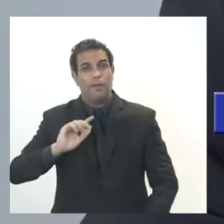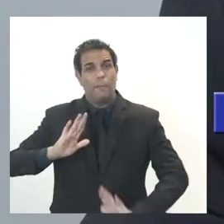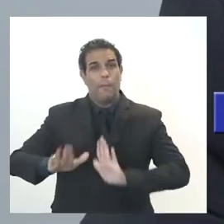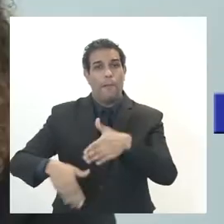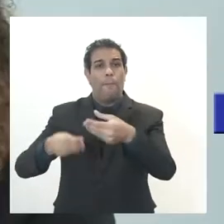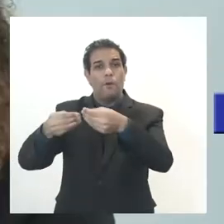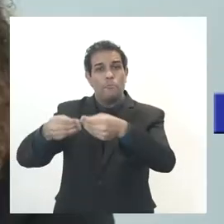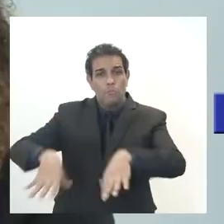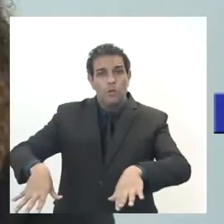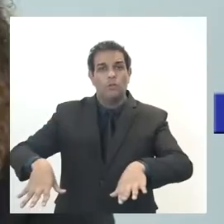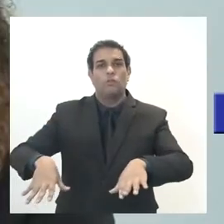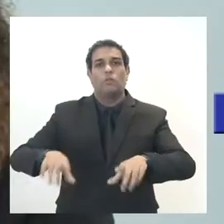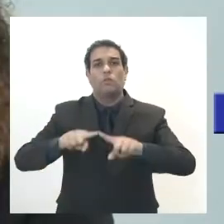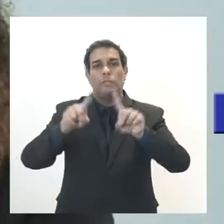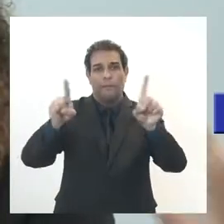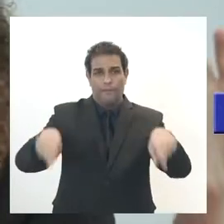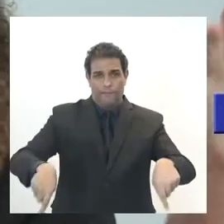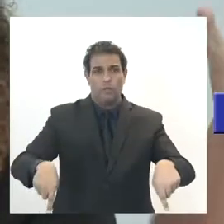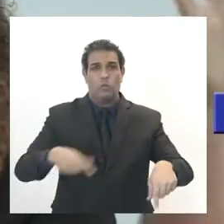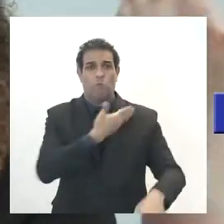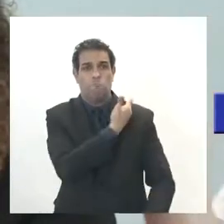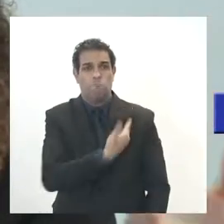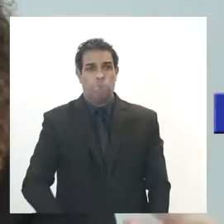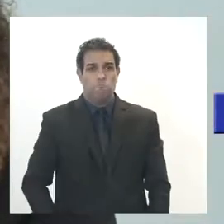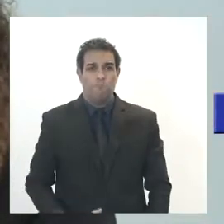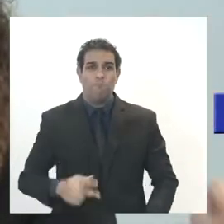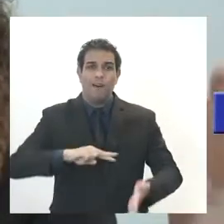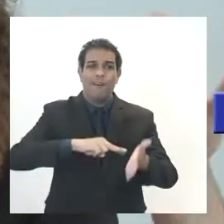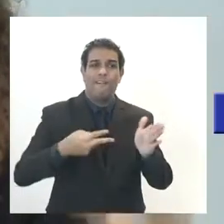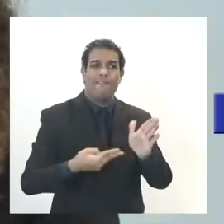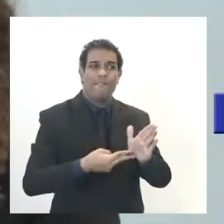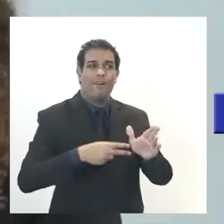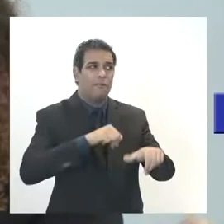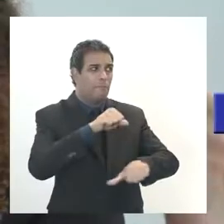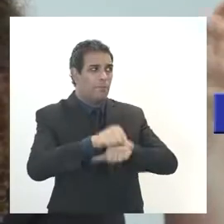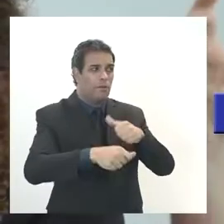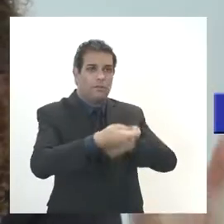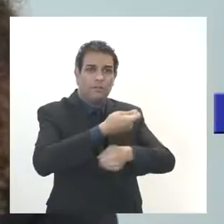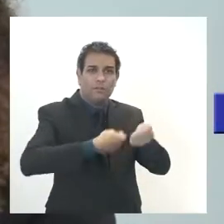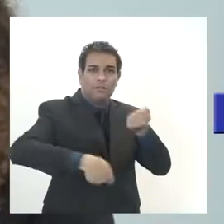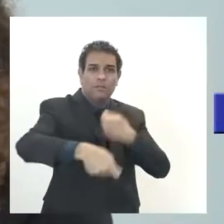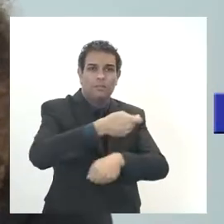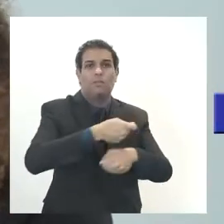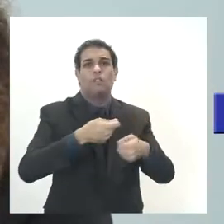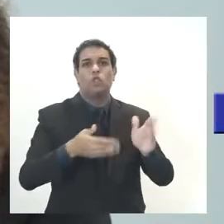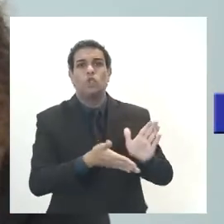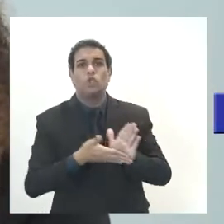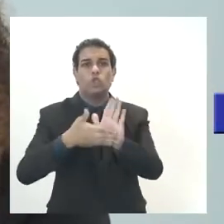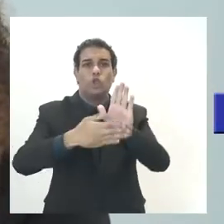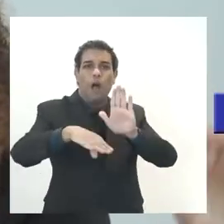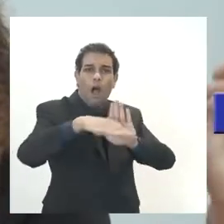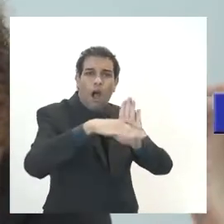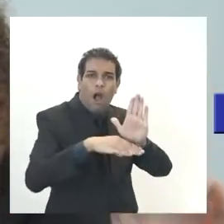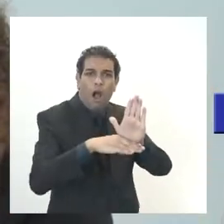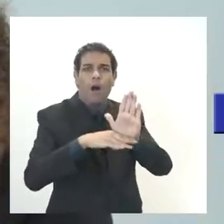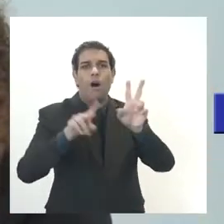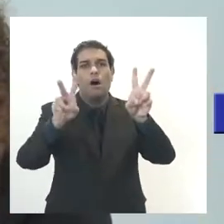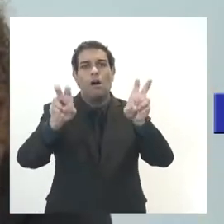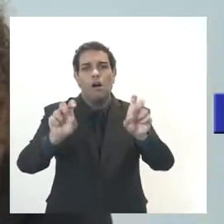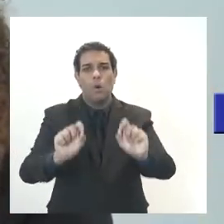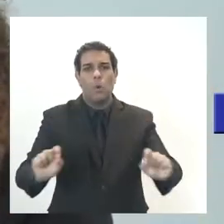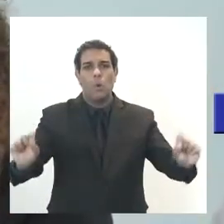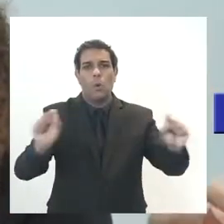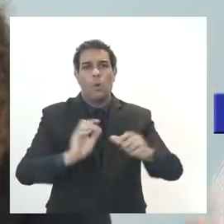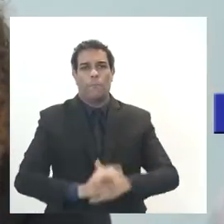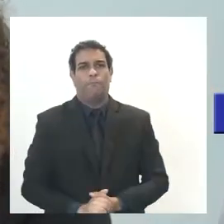de desmonte no serviço público então eu não vou falar muito do significado dessa reforma que meus colegas a falaram que todo mundo está estudando eu quero só reforçar um